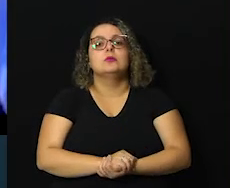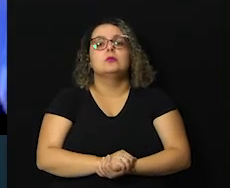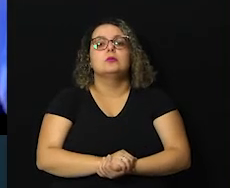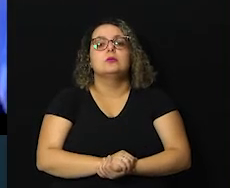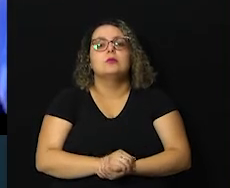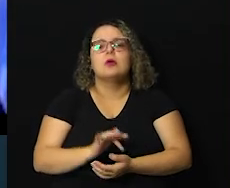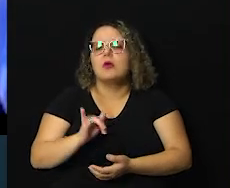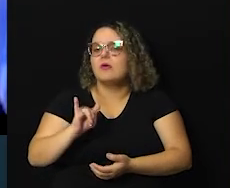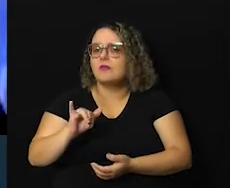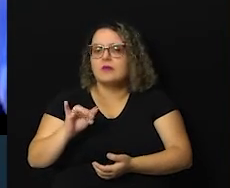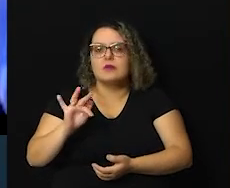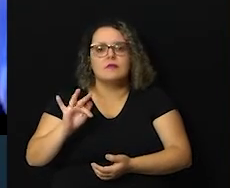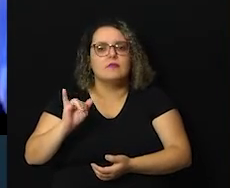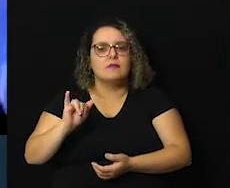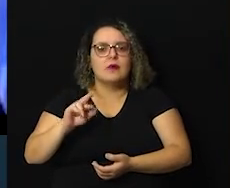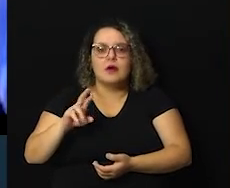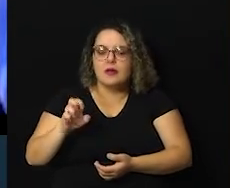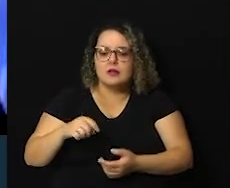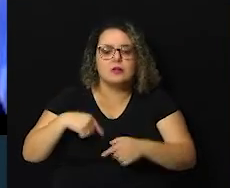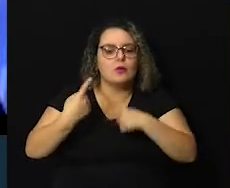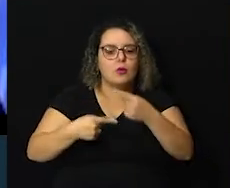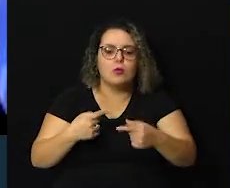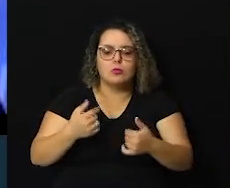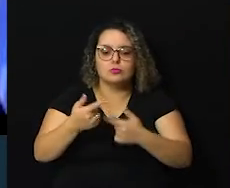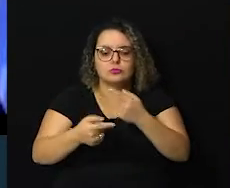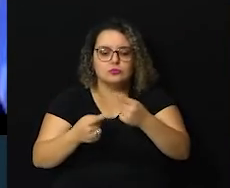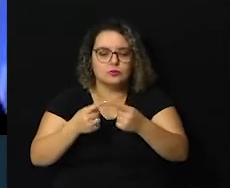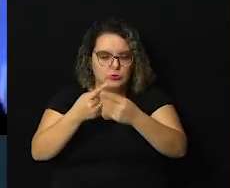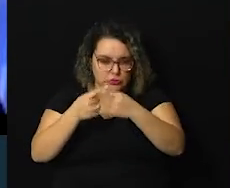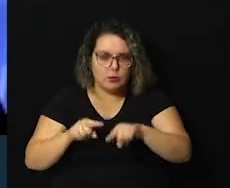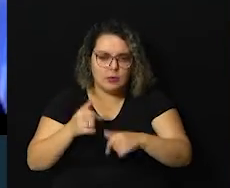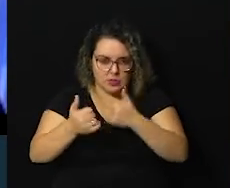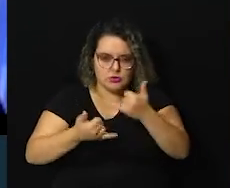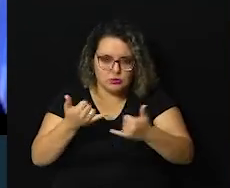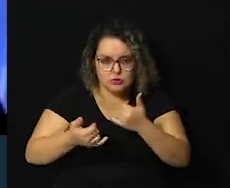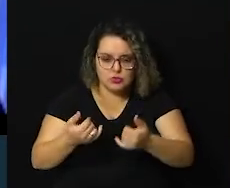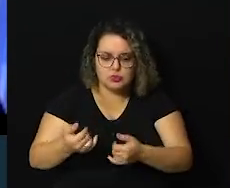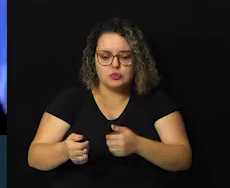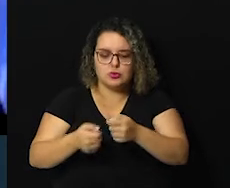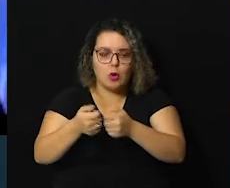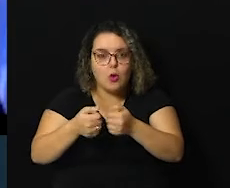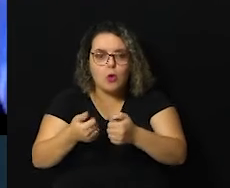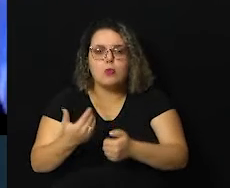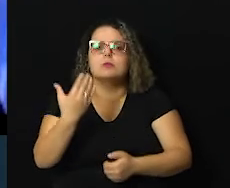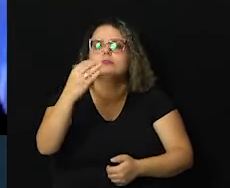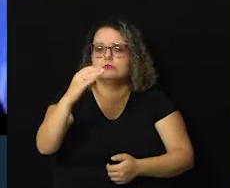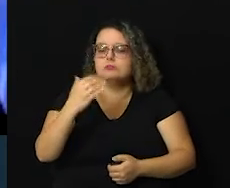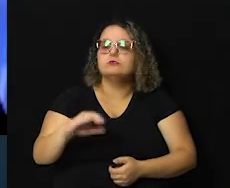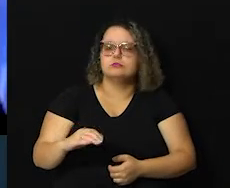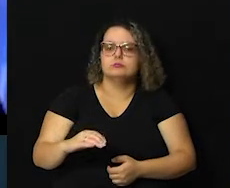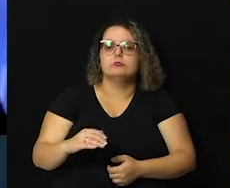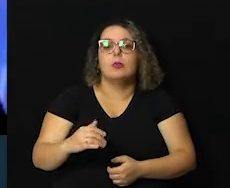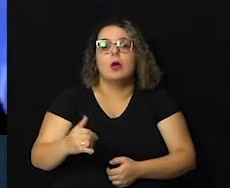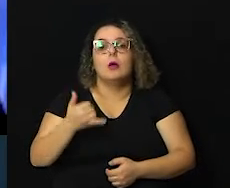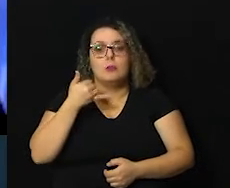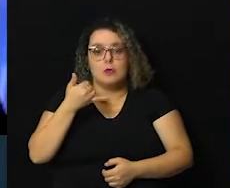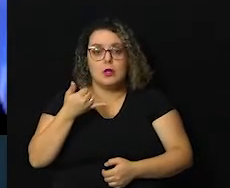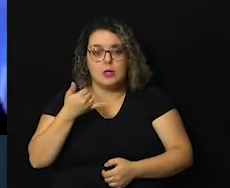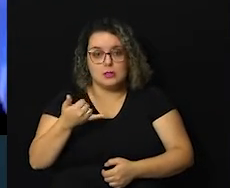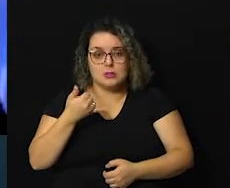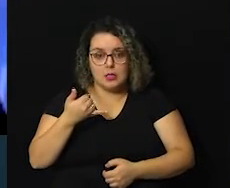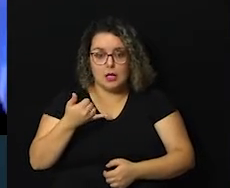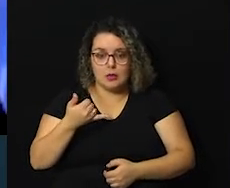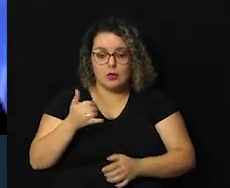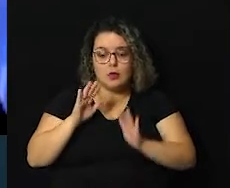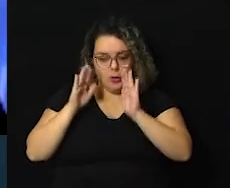nas modalidades de free fire with e quem sabe a gente tem alguns jogos que vão ser lançados aí é para